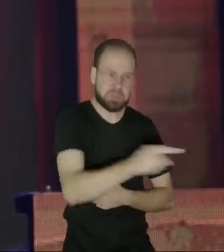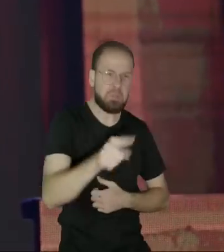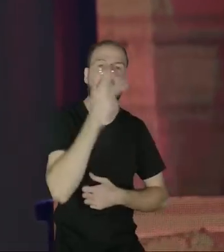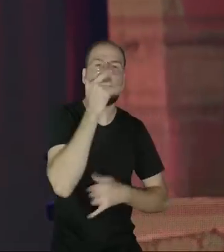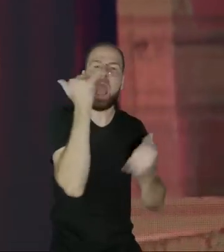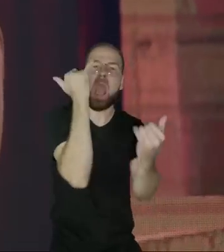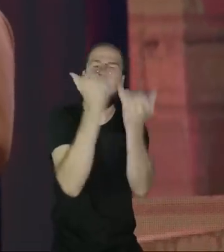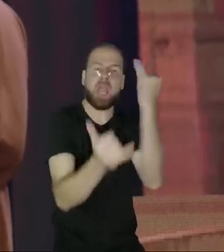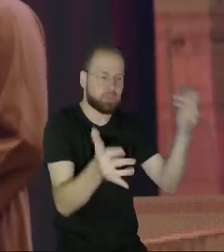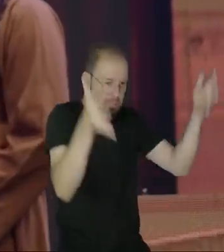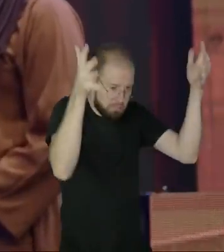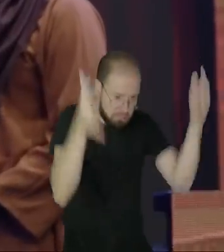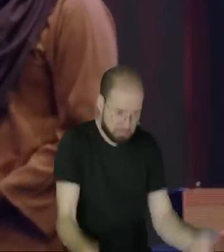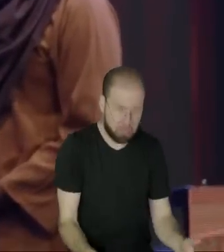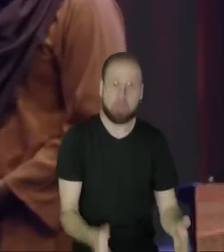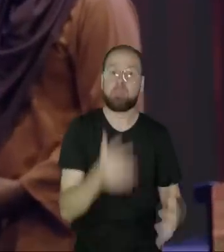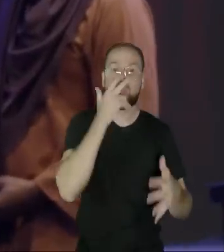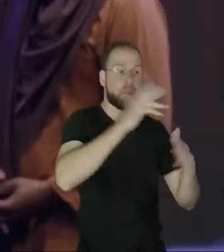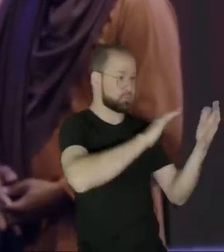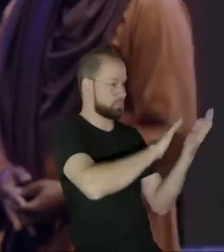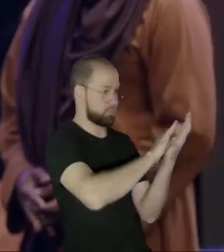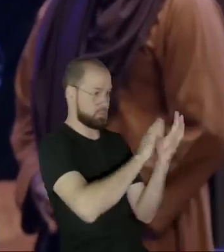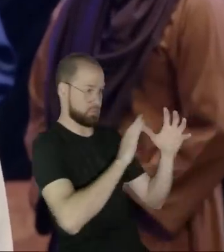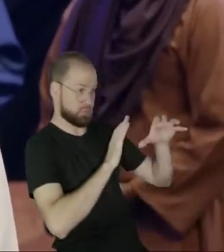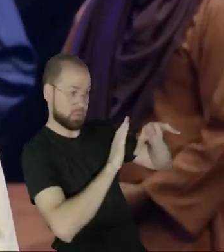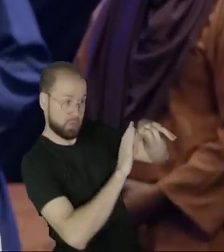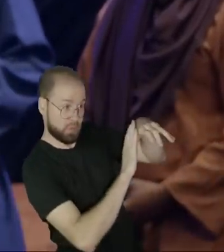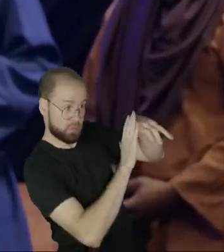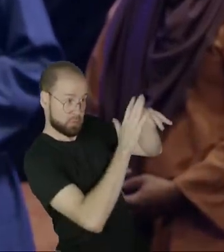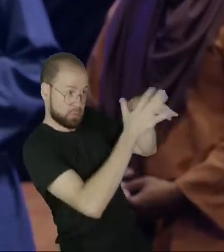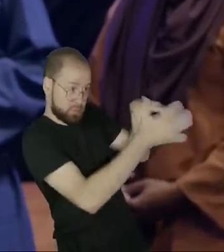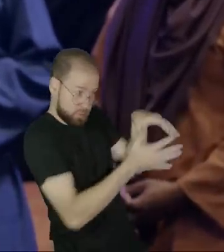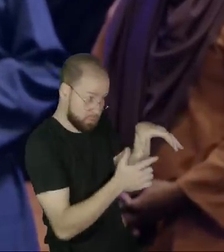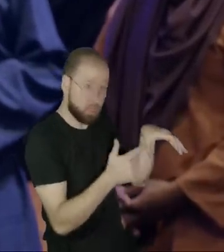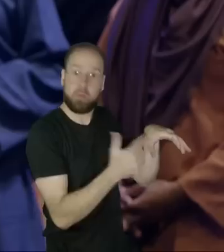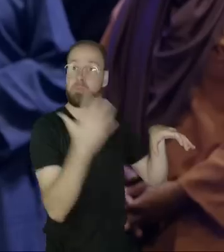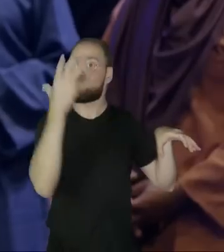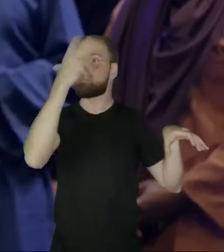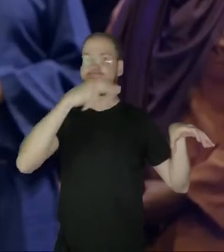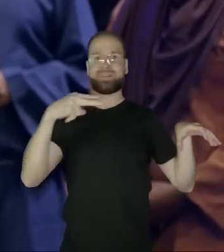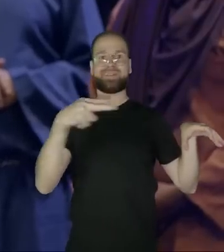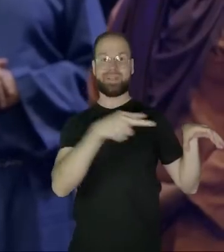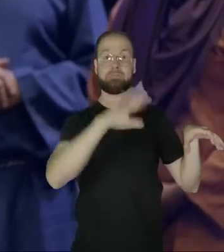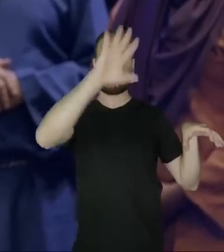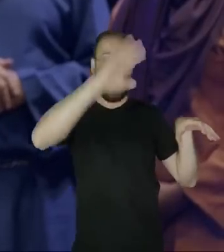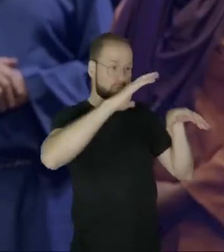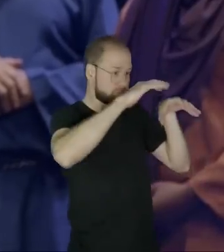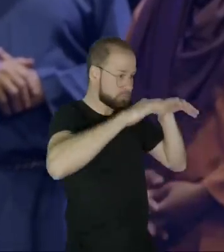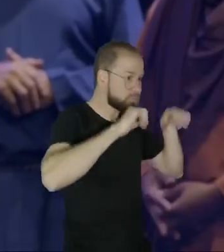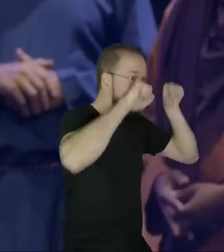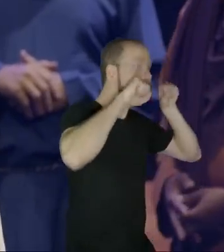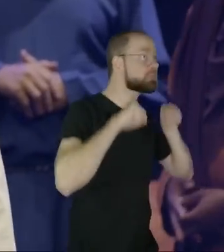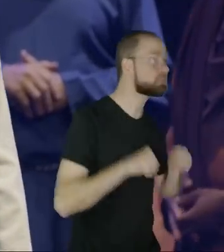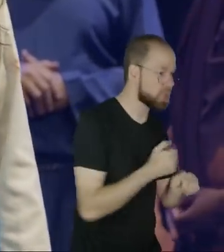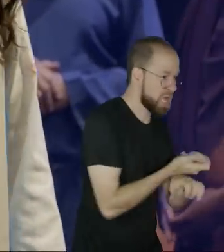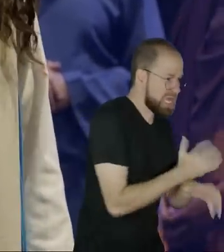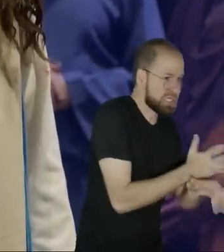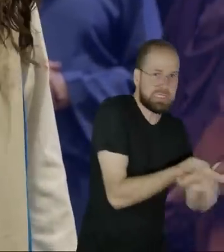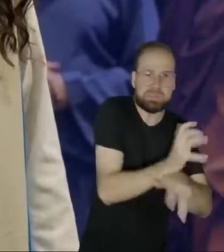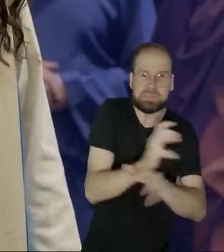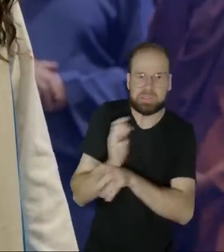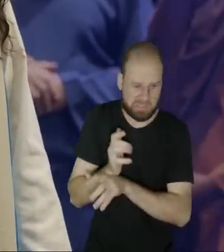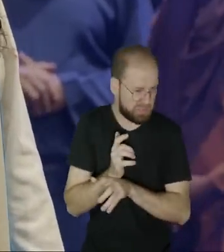caiado, bonitos por fora, mas por dentro estão cheios de ossos e imundícies. Assim são